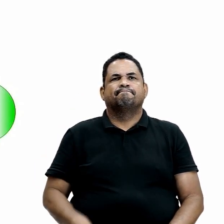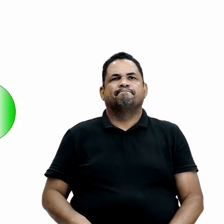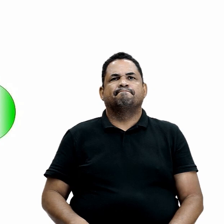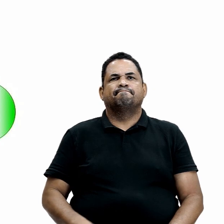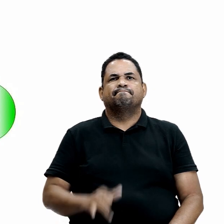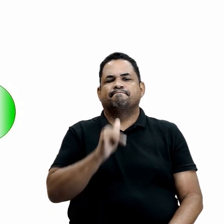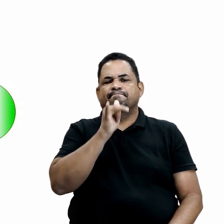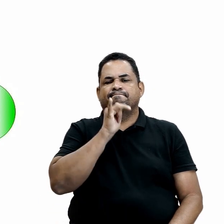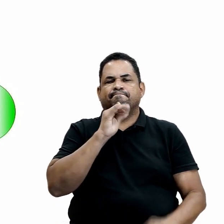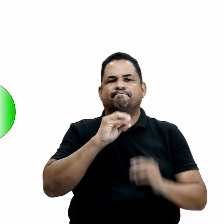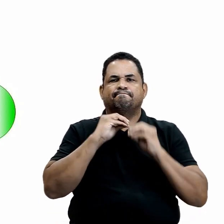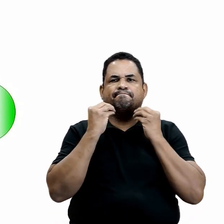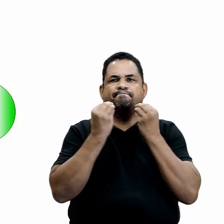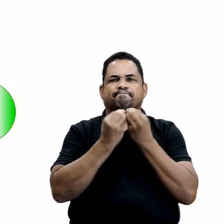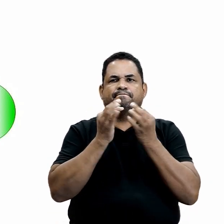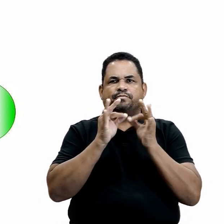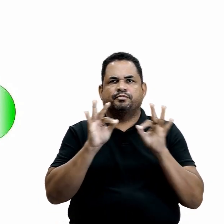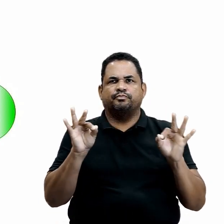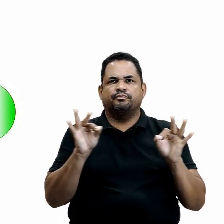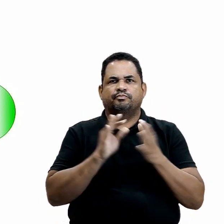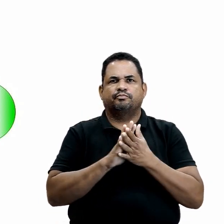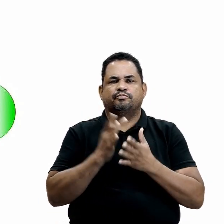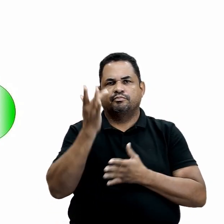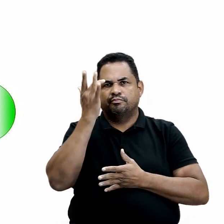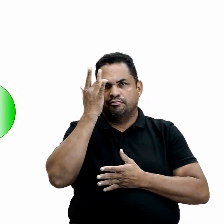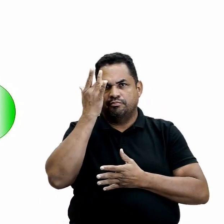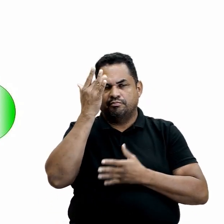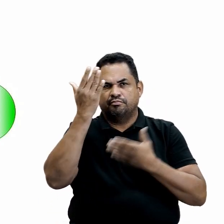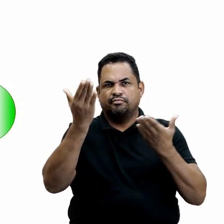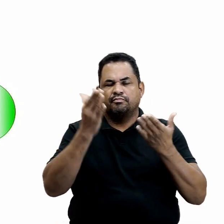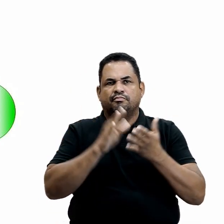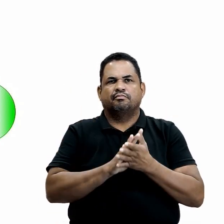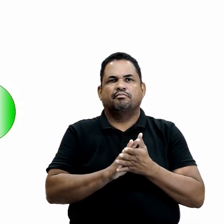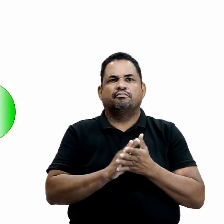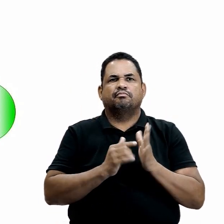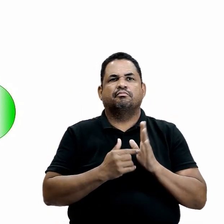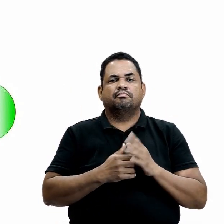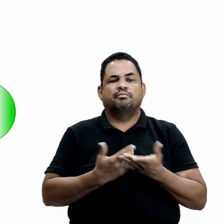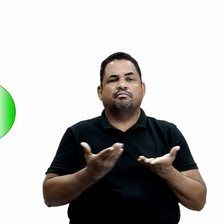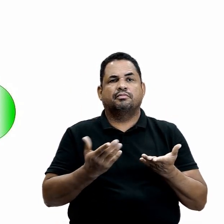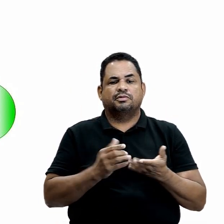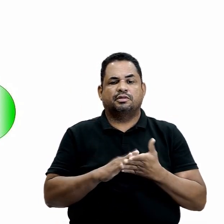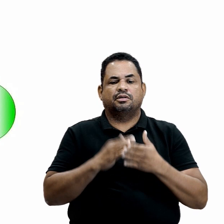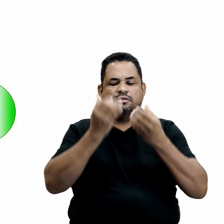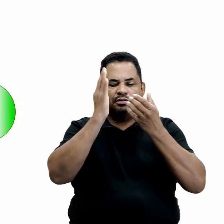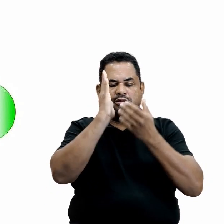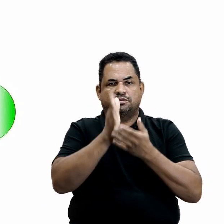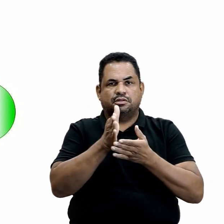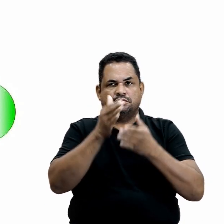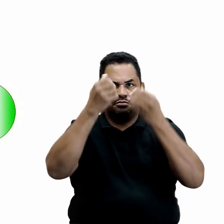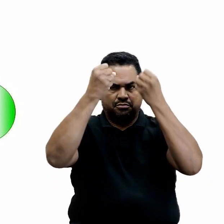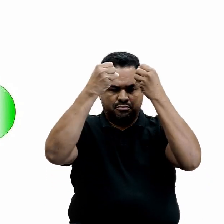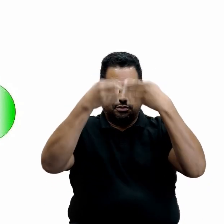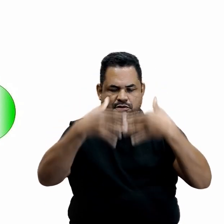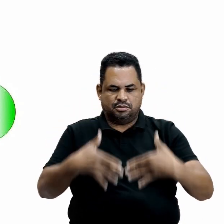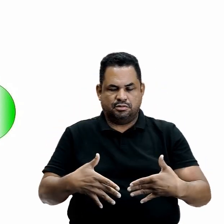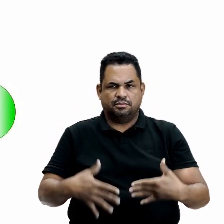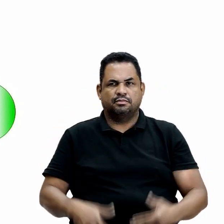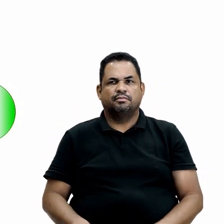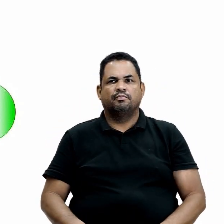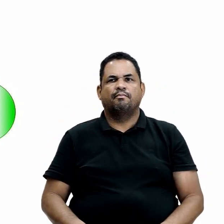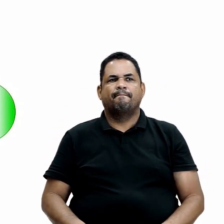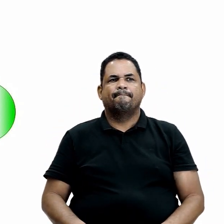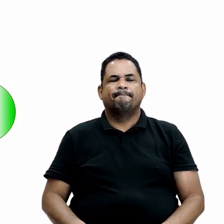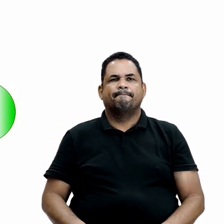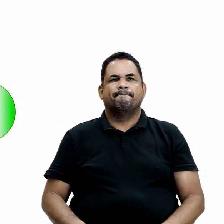substâncias simples e suas fórmulas. Eu acabei de refletir sobre isso. O gás